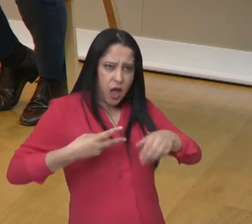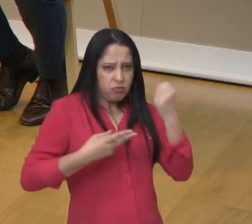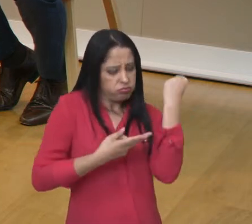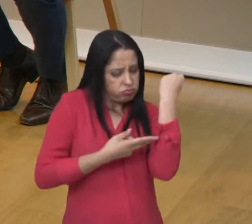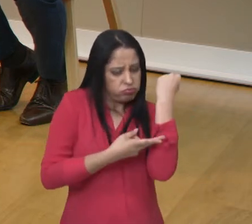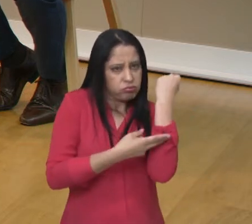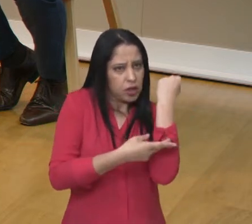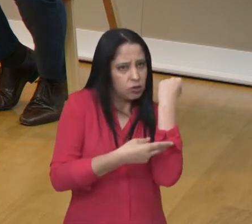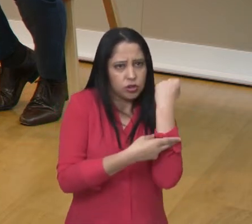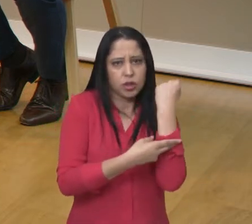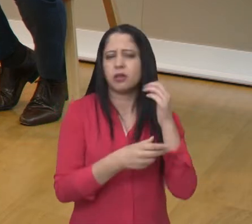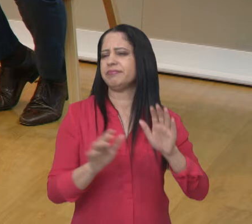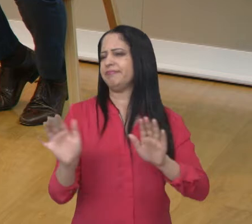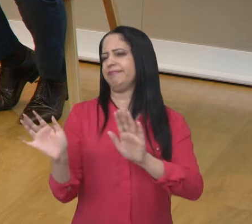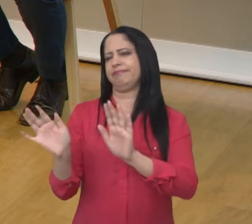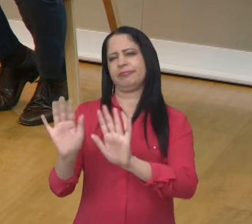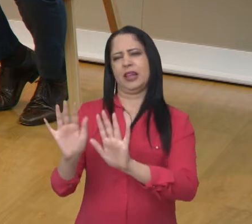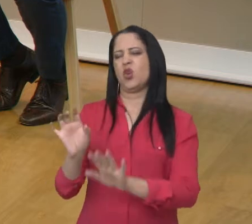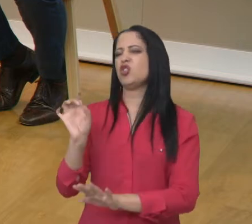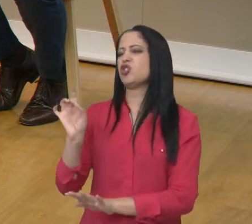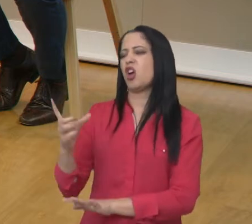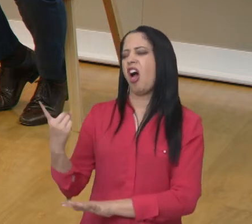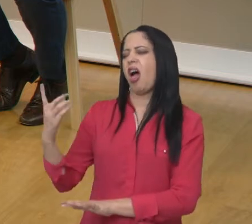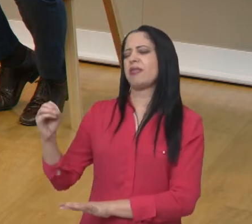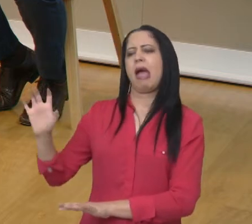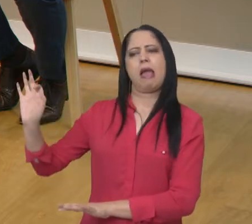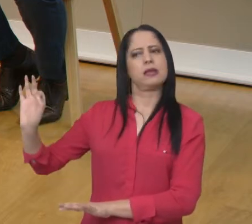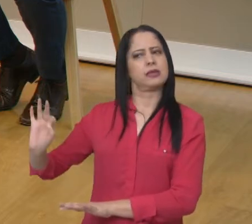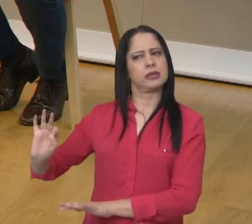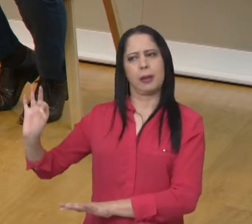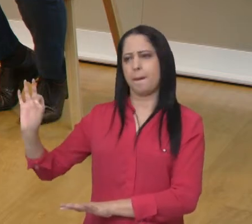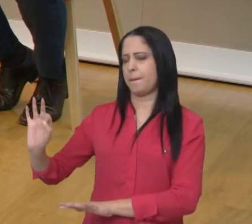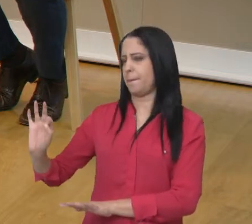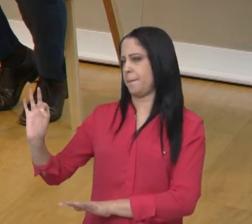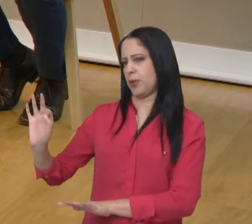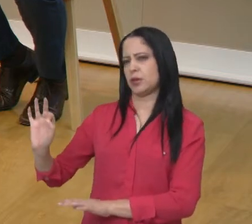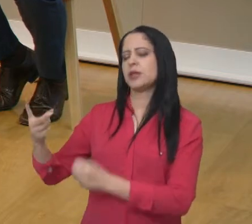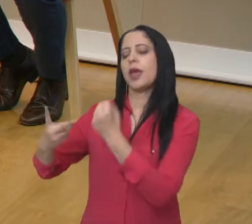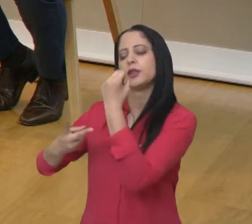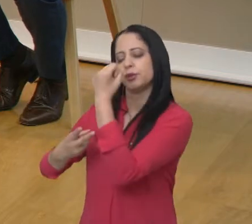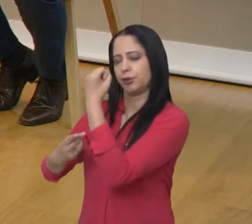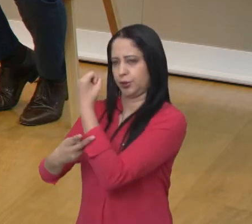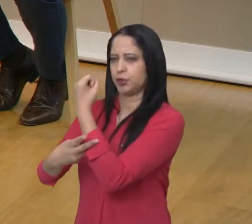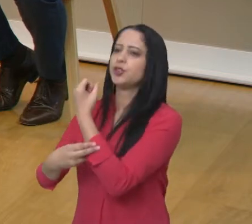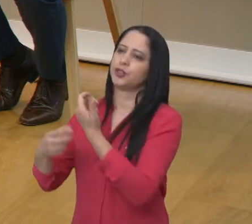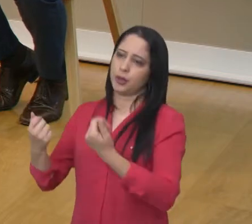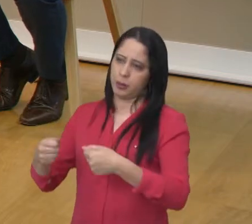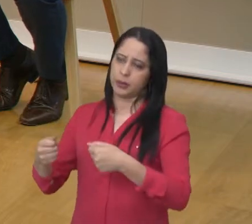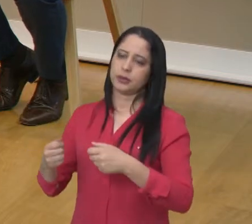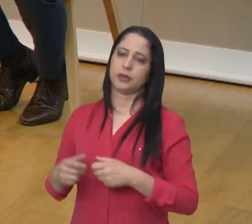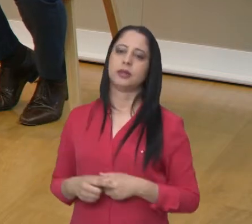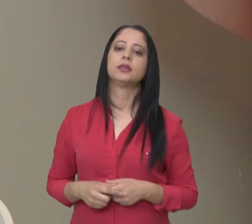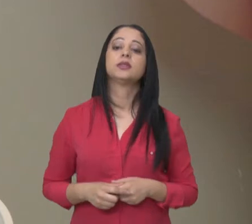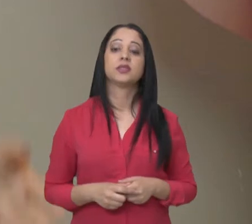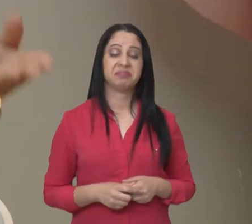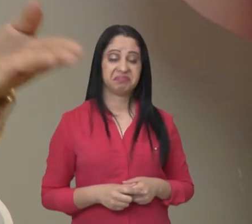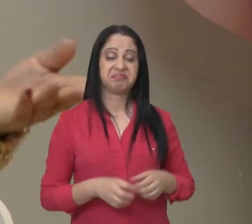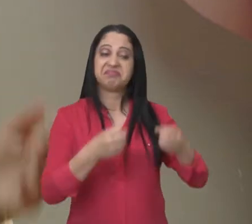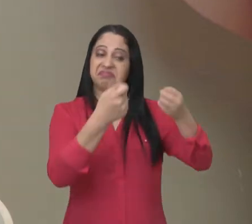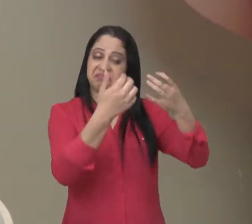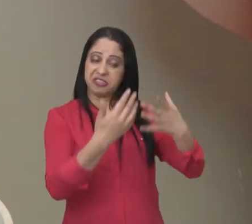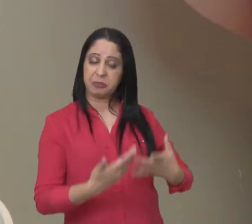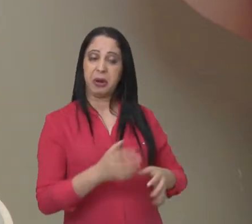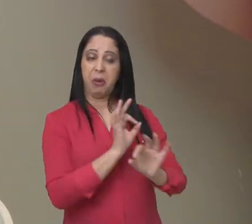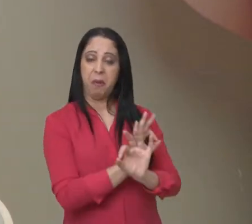nesses 10%. Que bom. Graças a Deus, apenas 10% das hérnias de disco vão necessitar de alguma intervenção ou tratamento neurocirúrgico. Muito boa